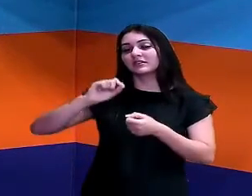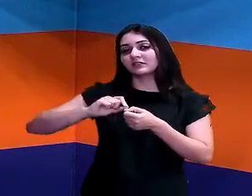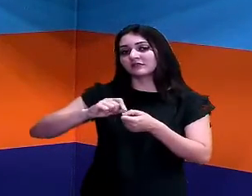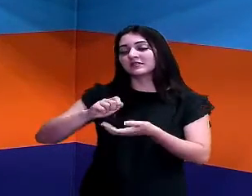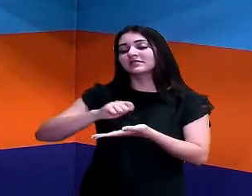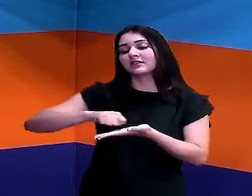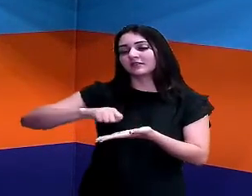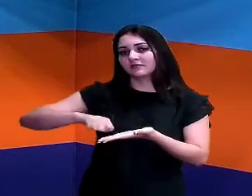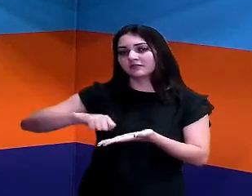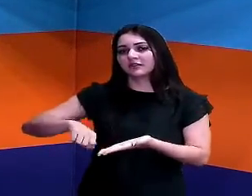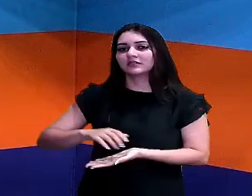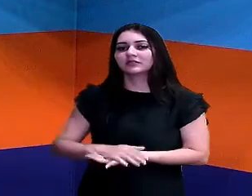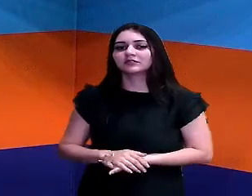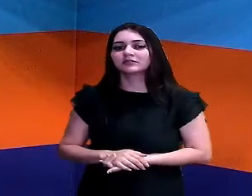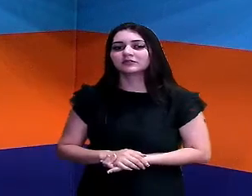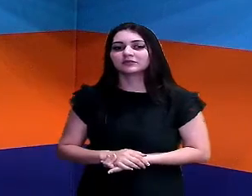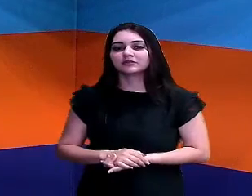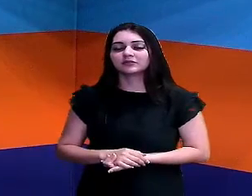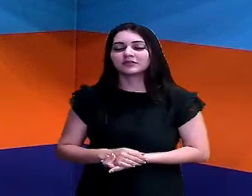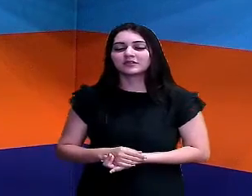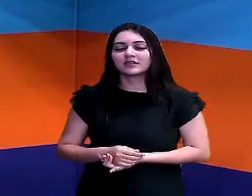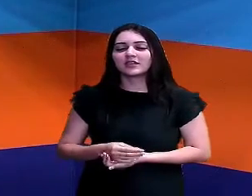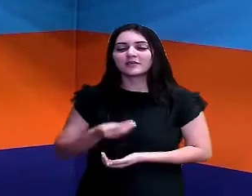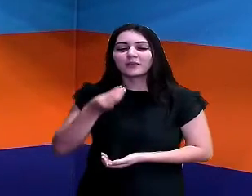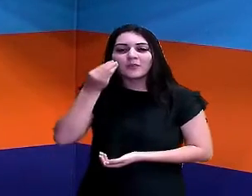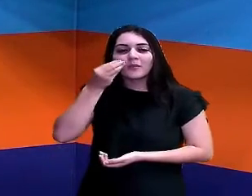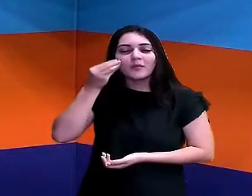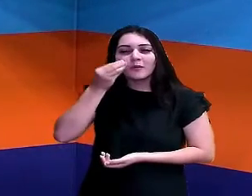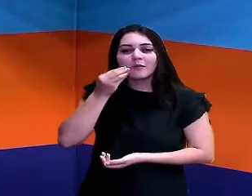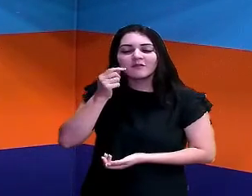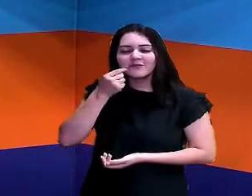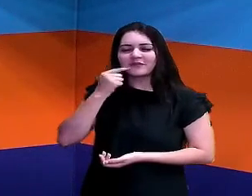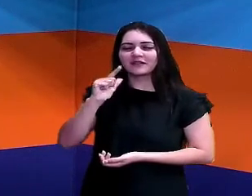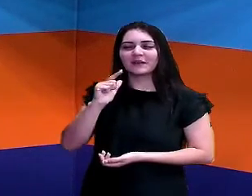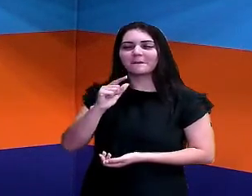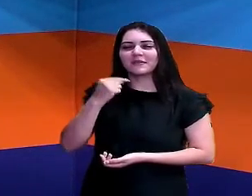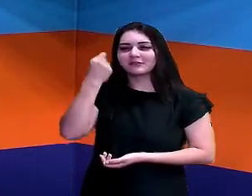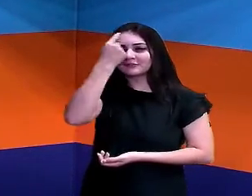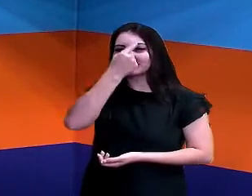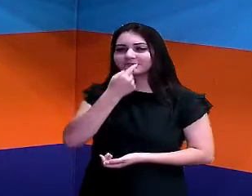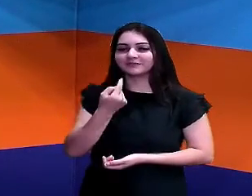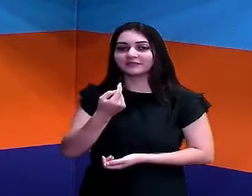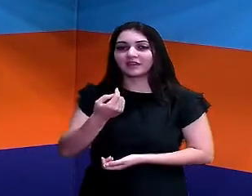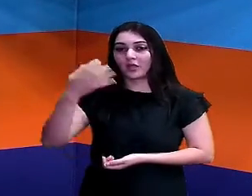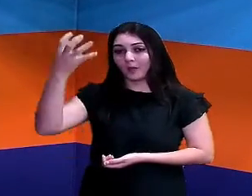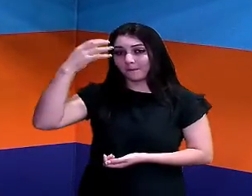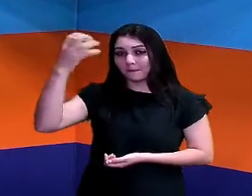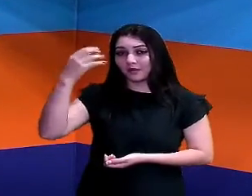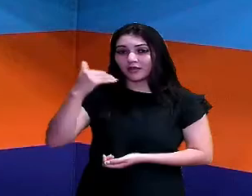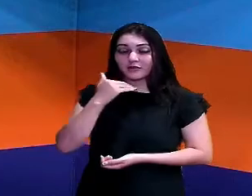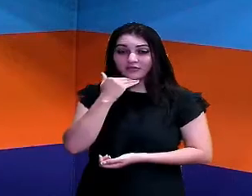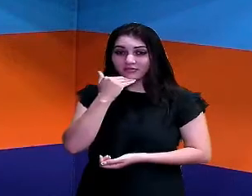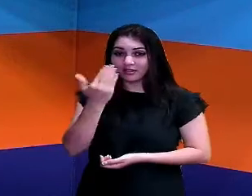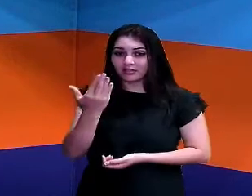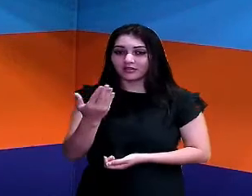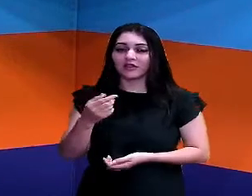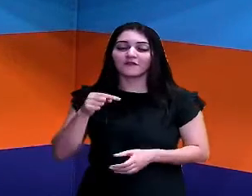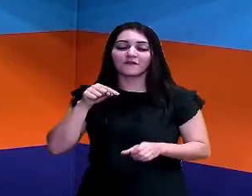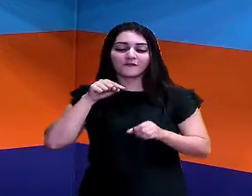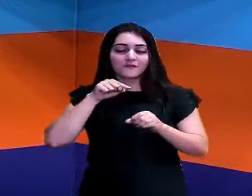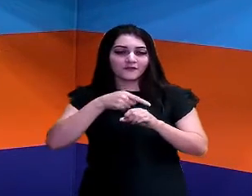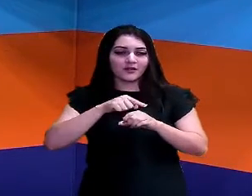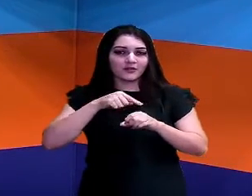tarefa, chupar limão sem fazer careta, tomar banho e não se molhar, furar minha